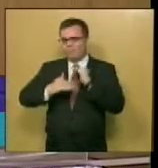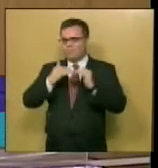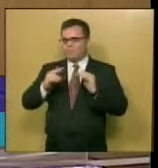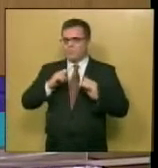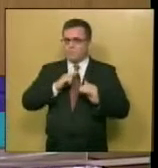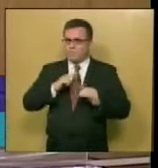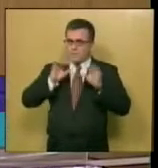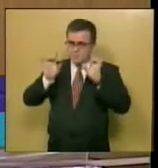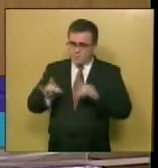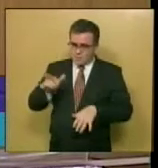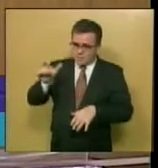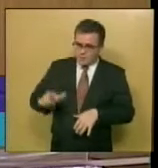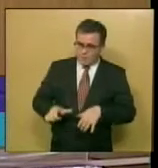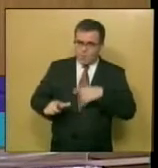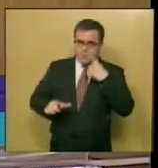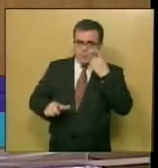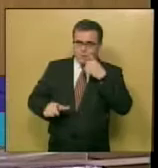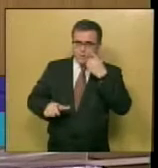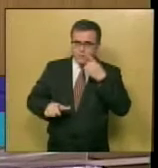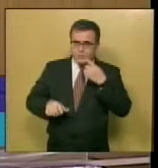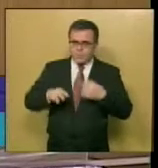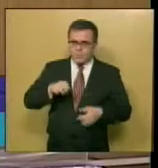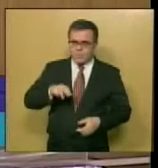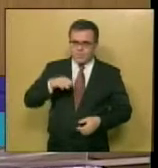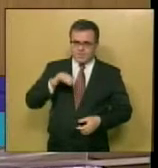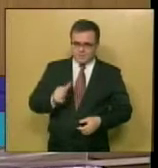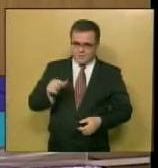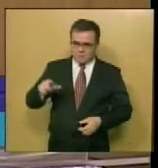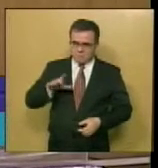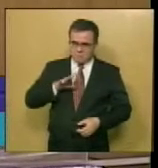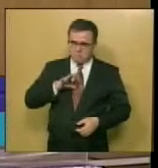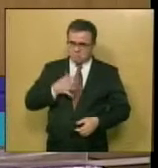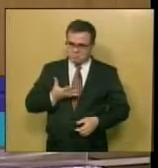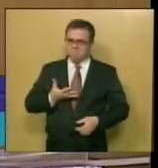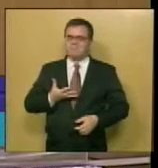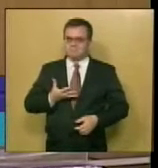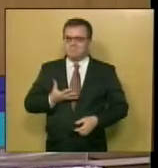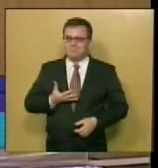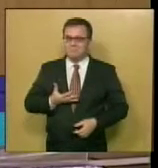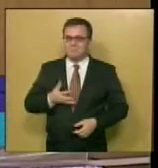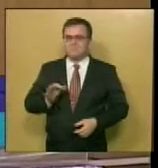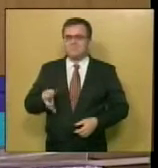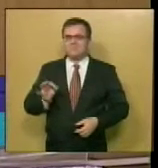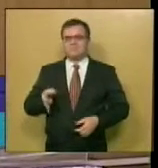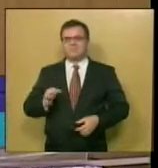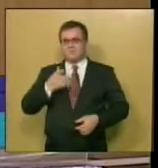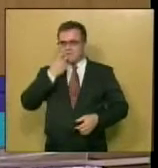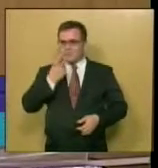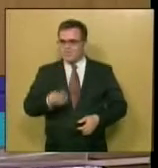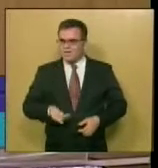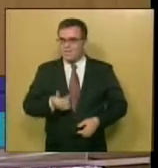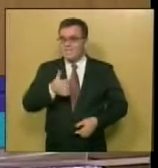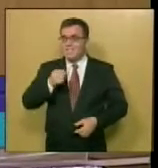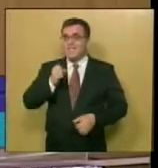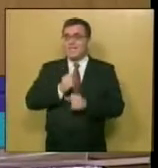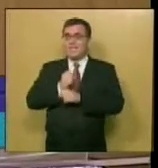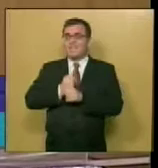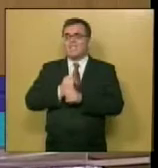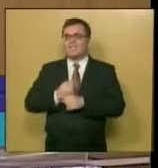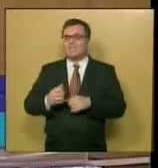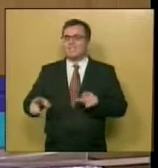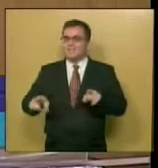Maria Mendonça, pela sua iniciativa, que além de lembrar um centenário, trouxe o